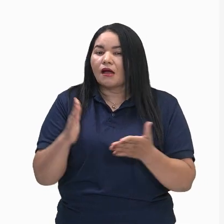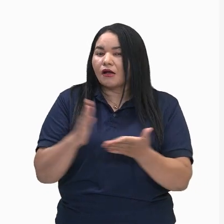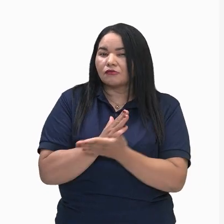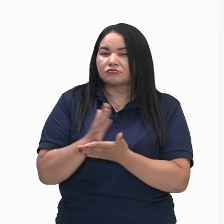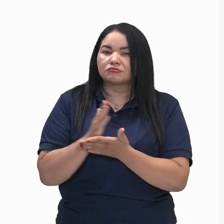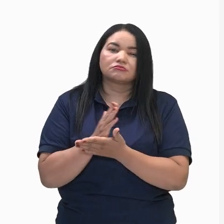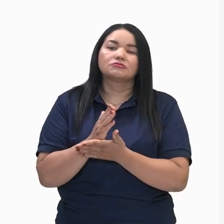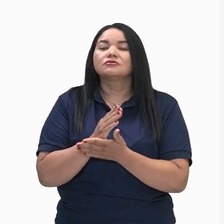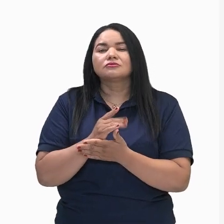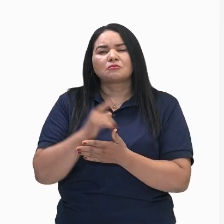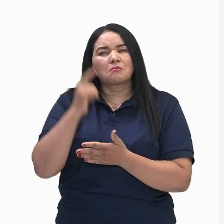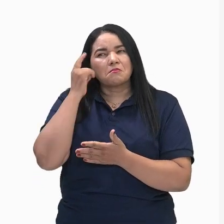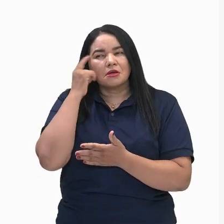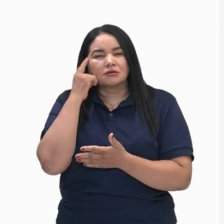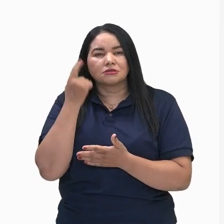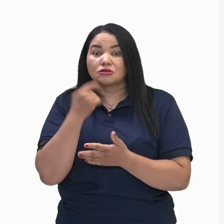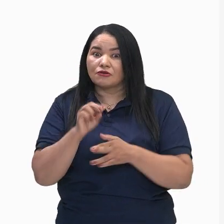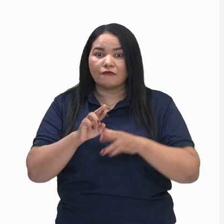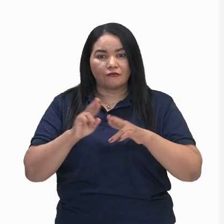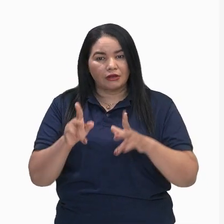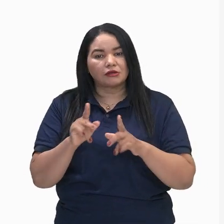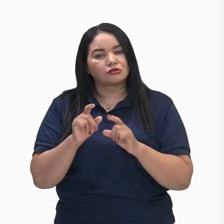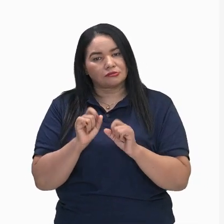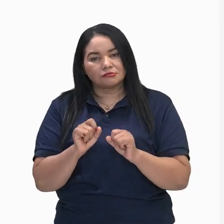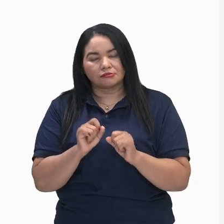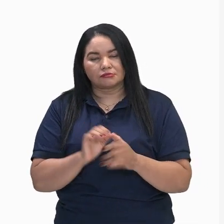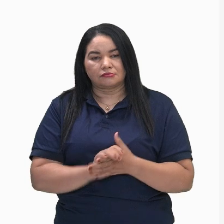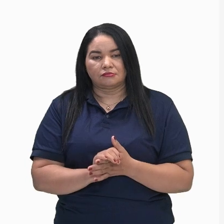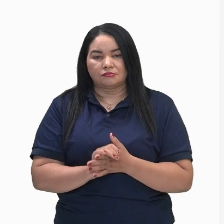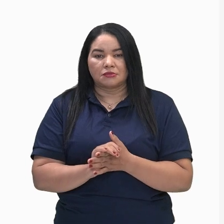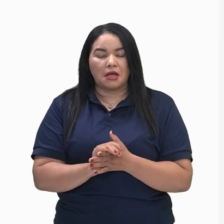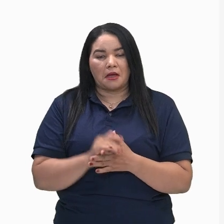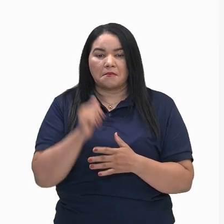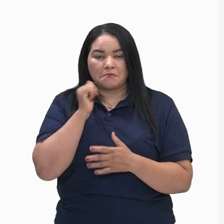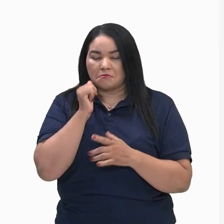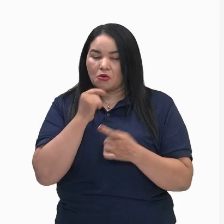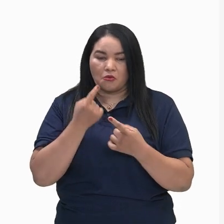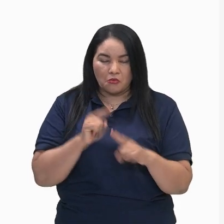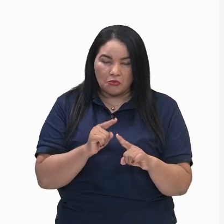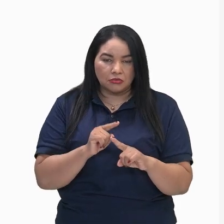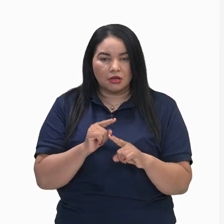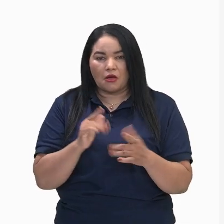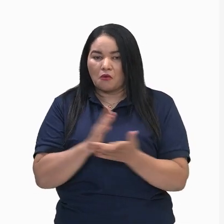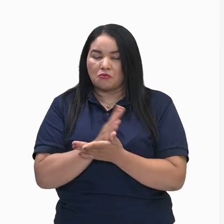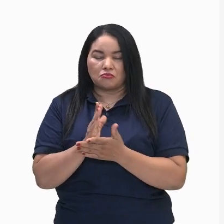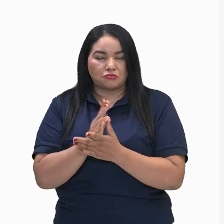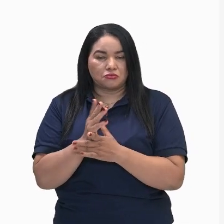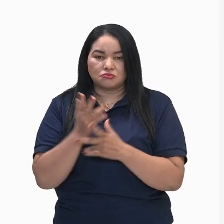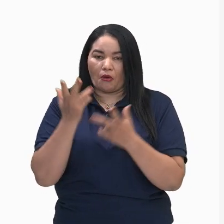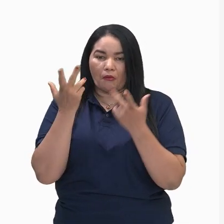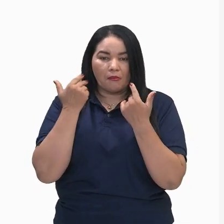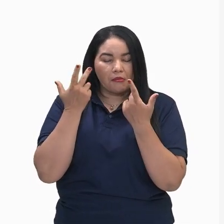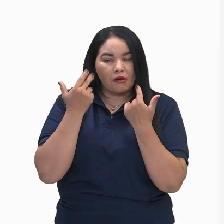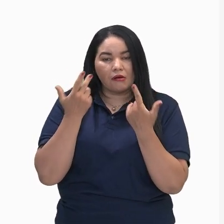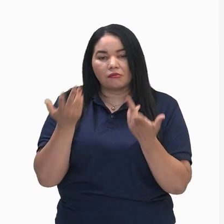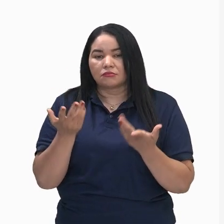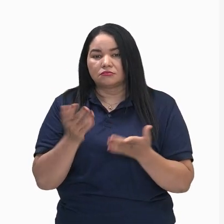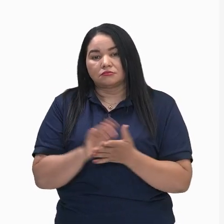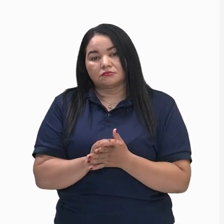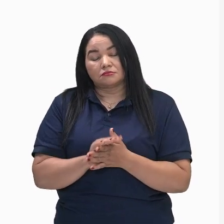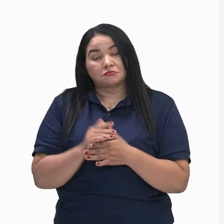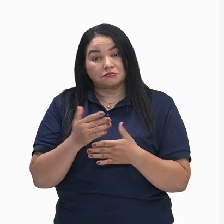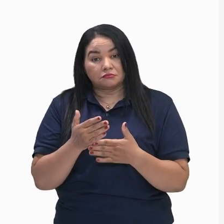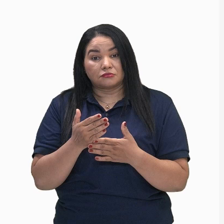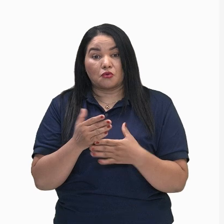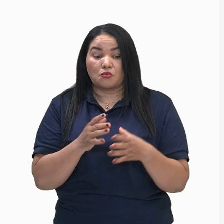vão achar que é forma desumanizada das mulheres, vão achar normal que isso aconteceu. Então, para um